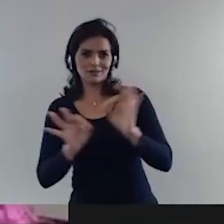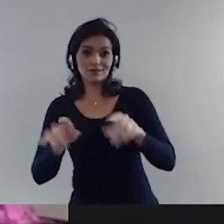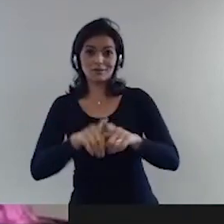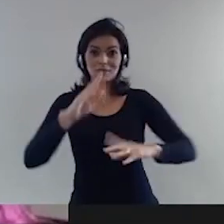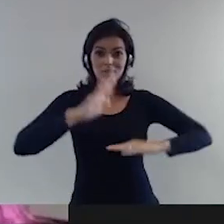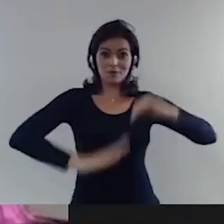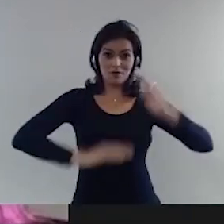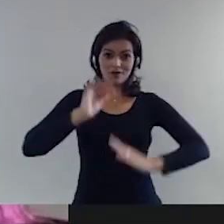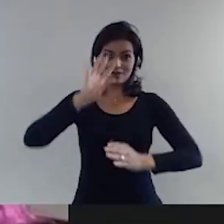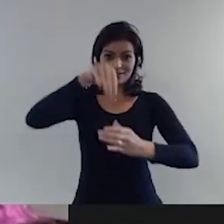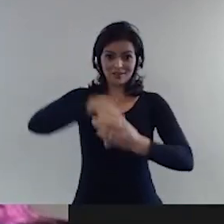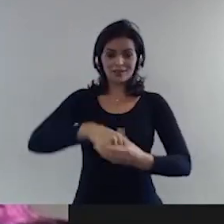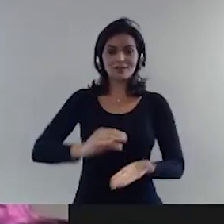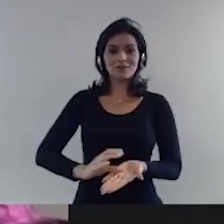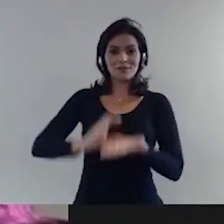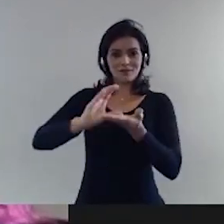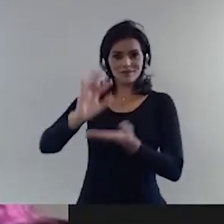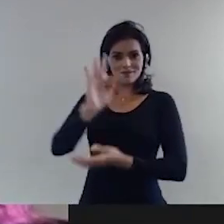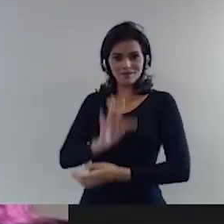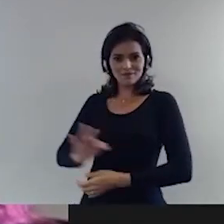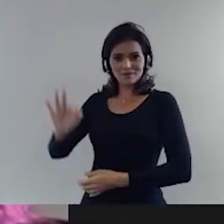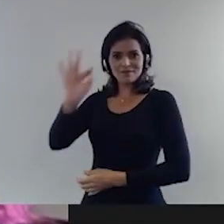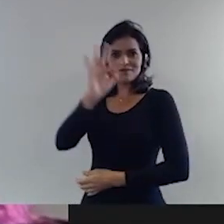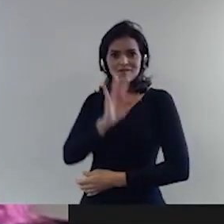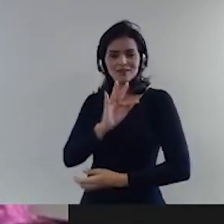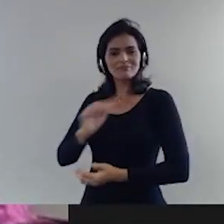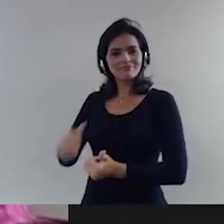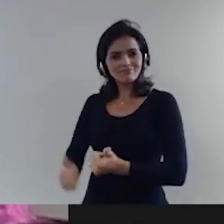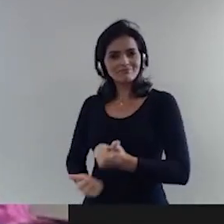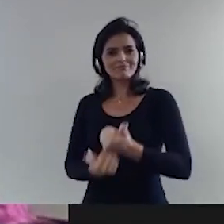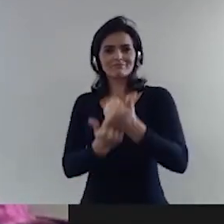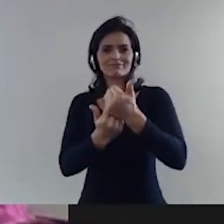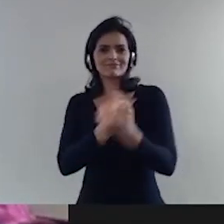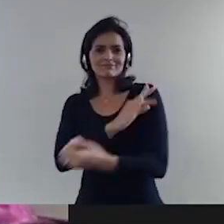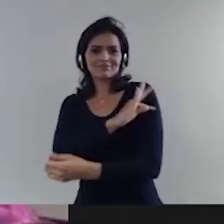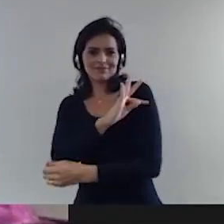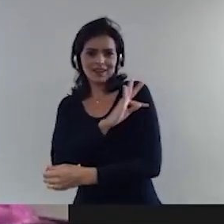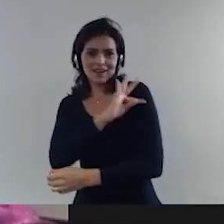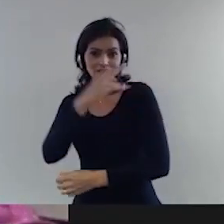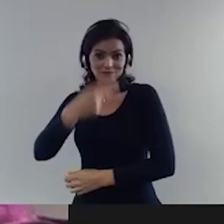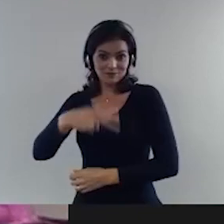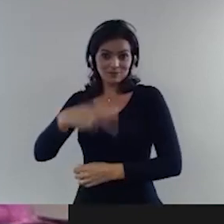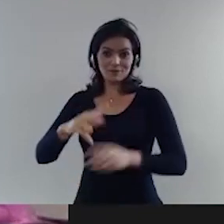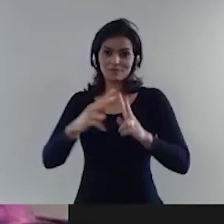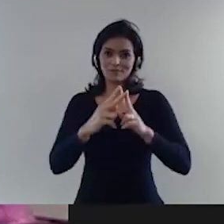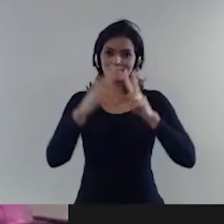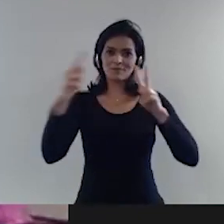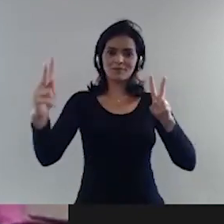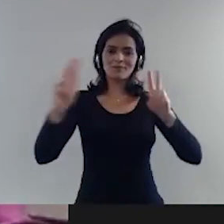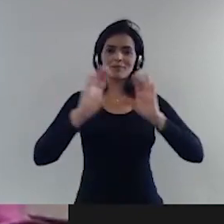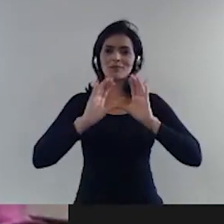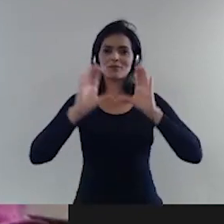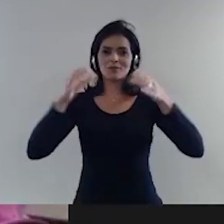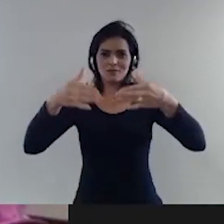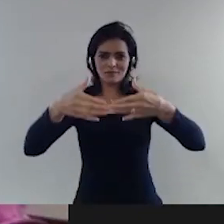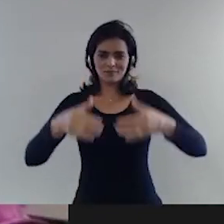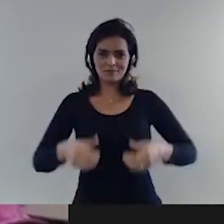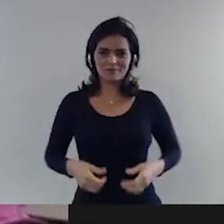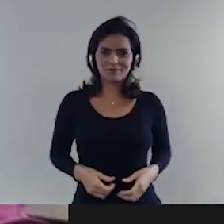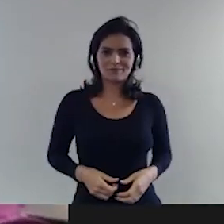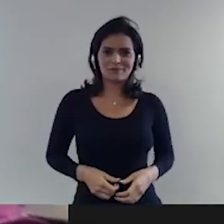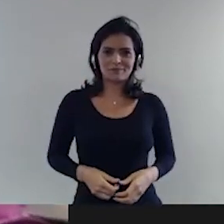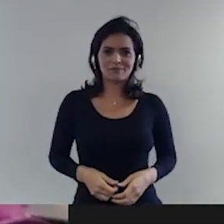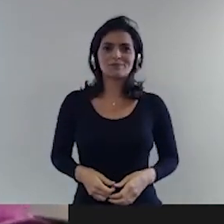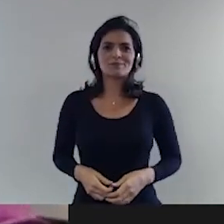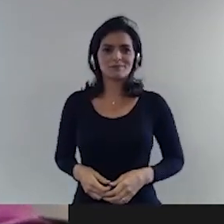do Conselho Federal que fazem o suporte técnico administrativo tão indispensável deste mega